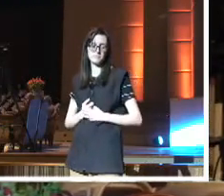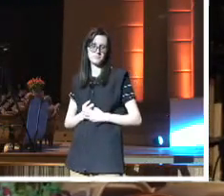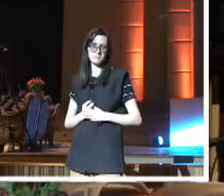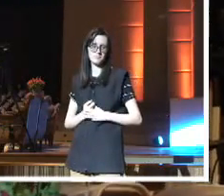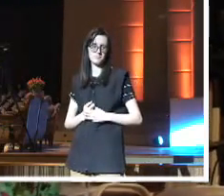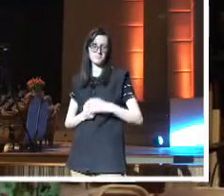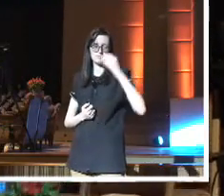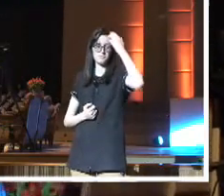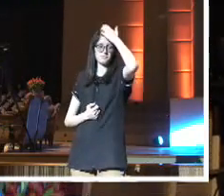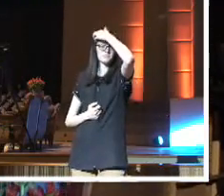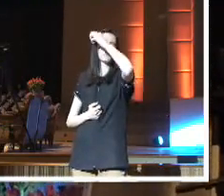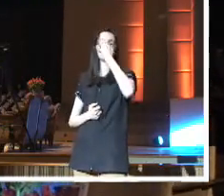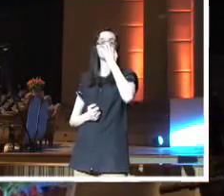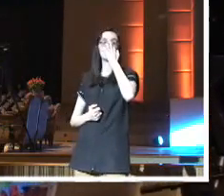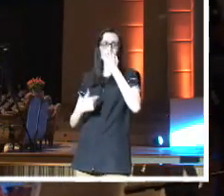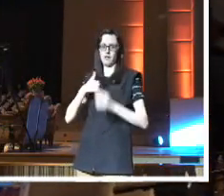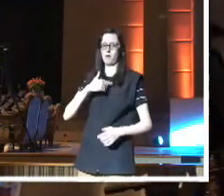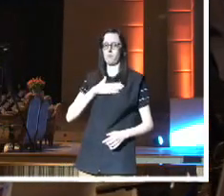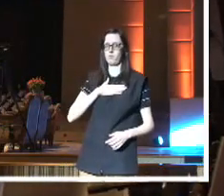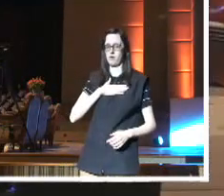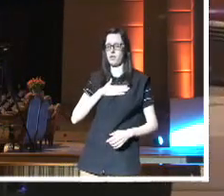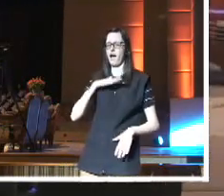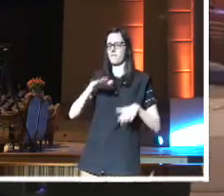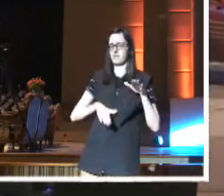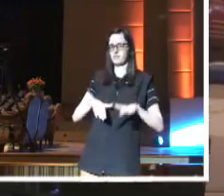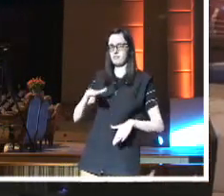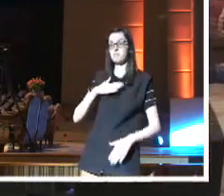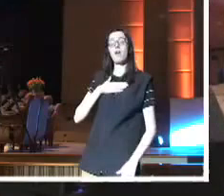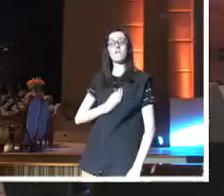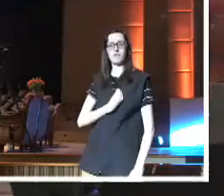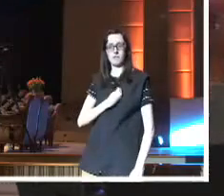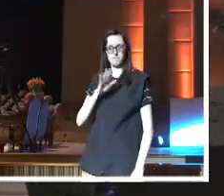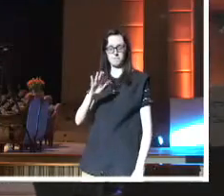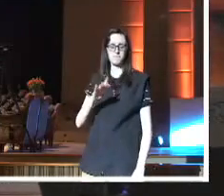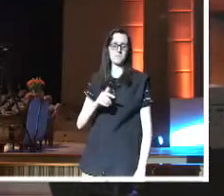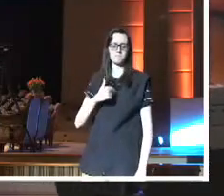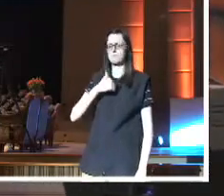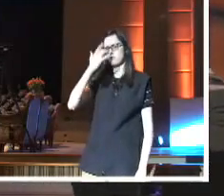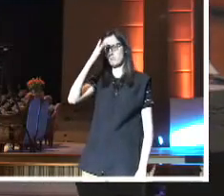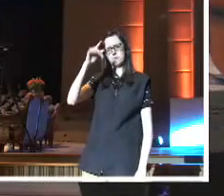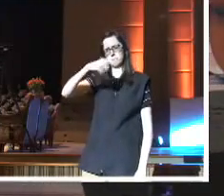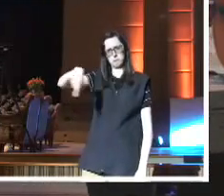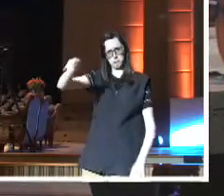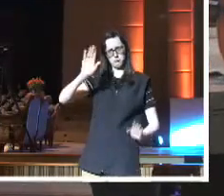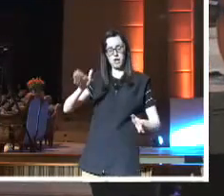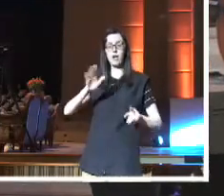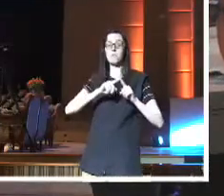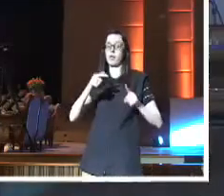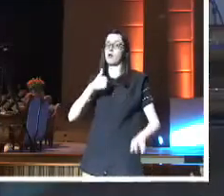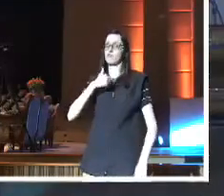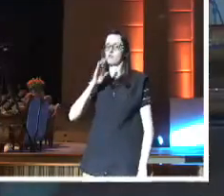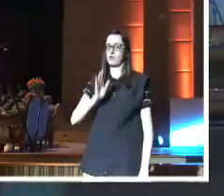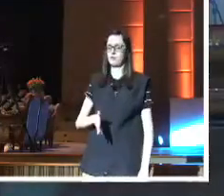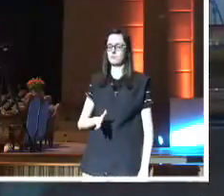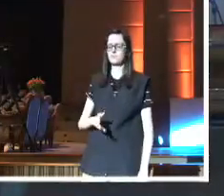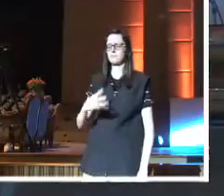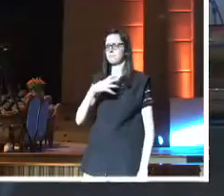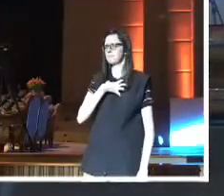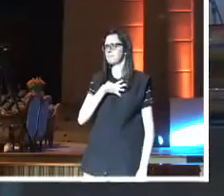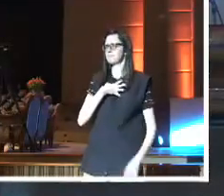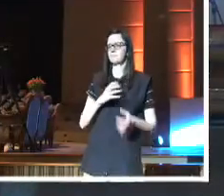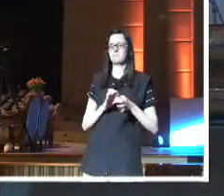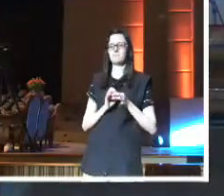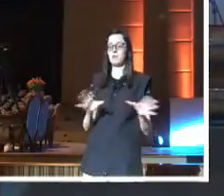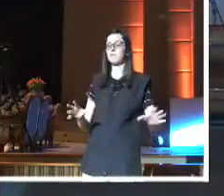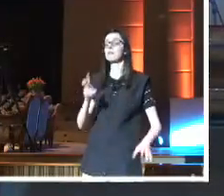Eu gosto de fazer algumas vezes isso na minha vida. Eu não sei se você já fez isso, mas é tremendamente libertador. Eu